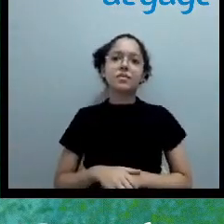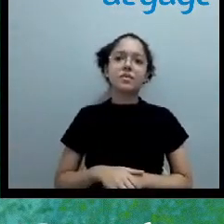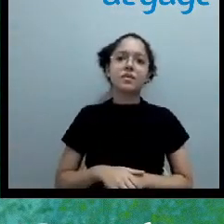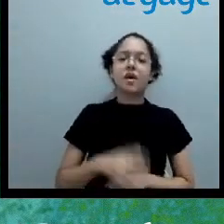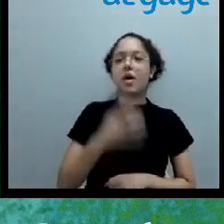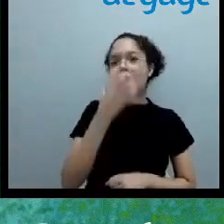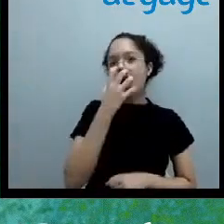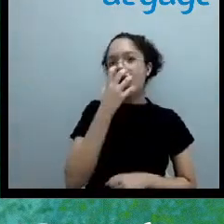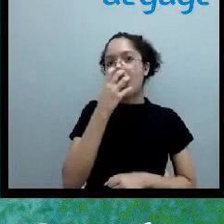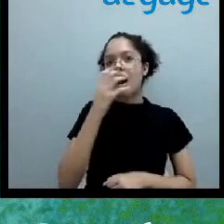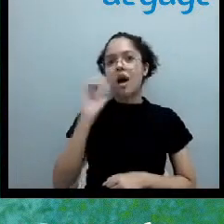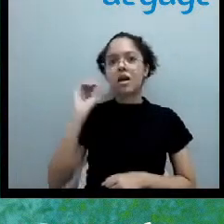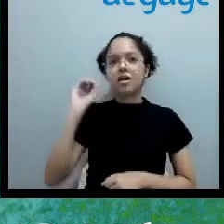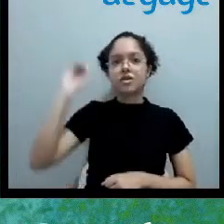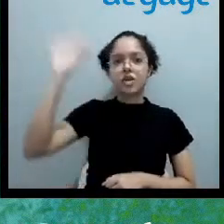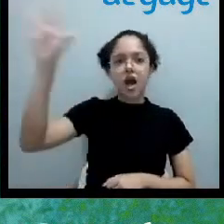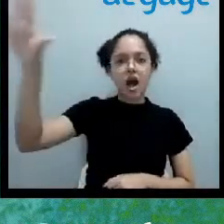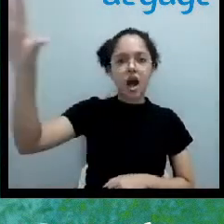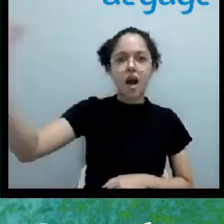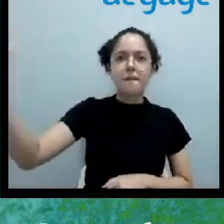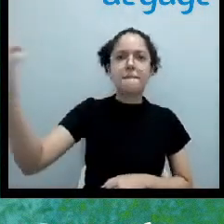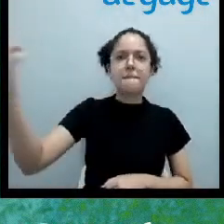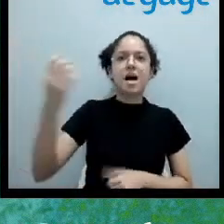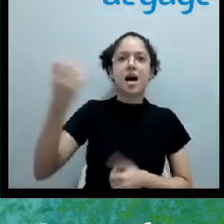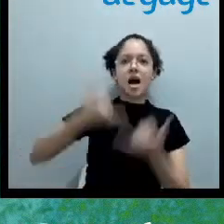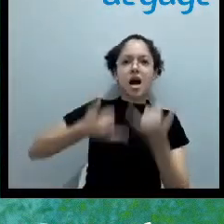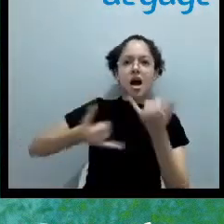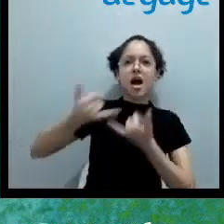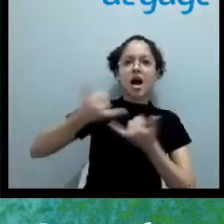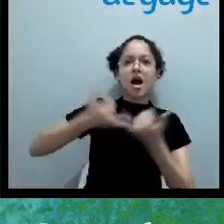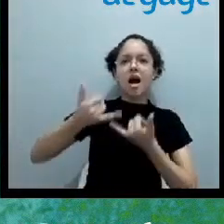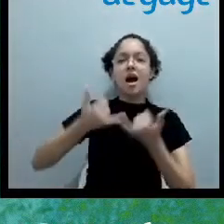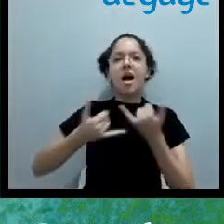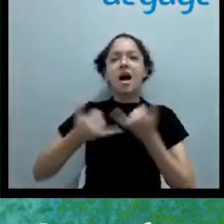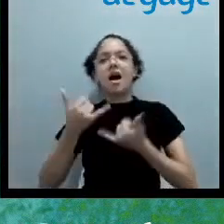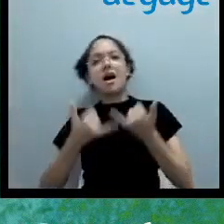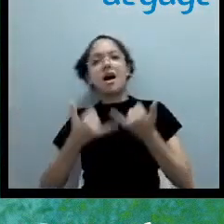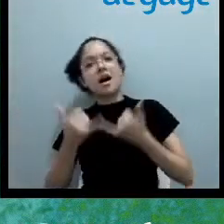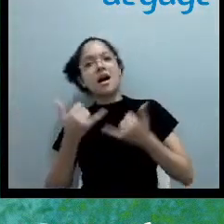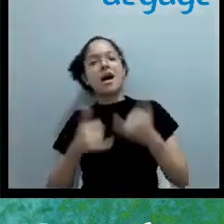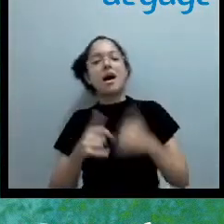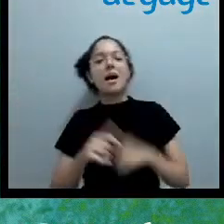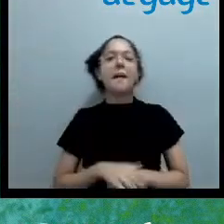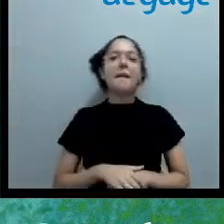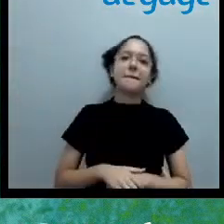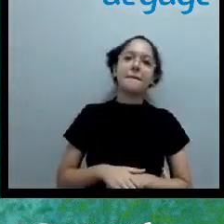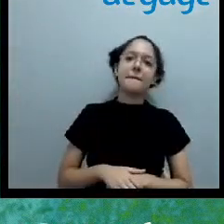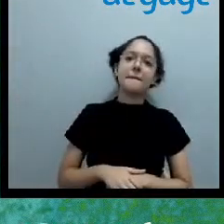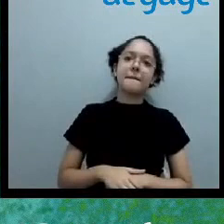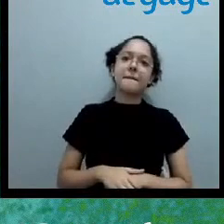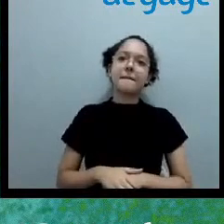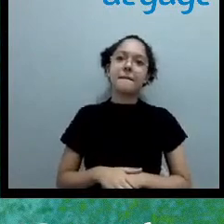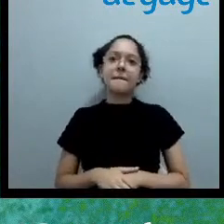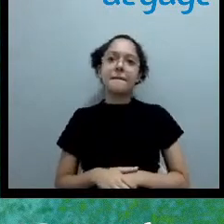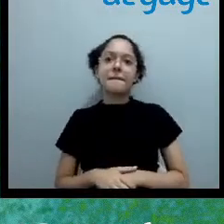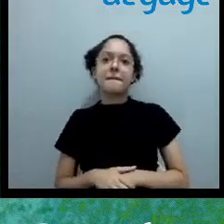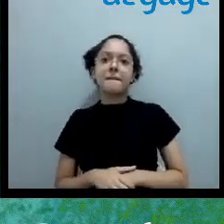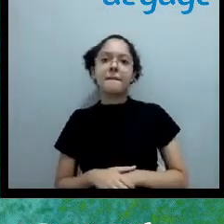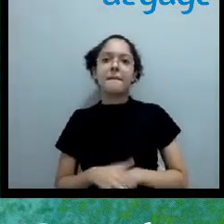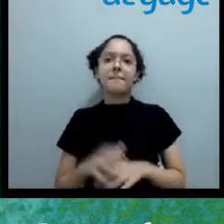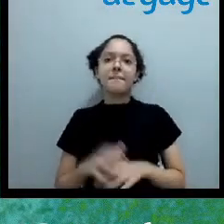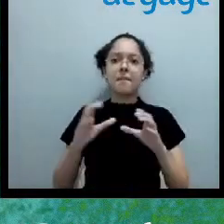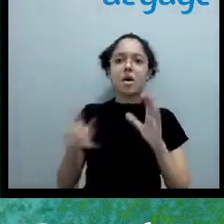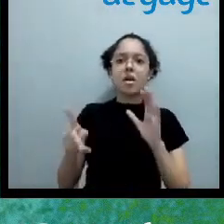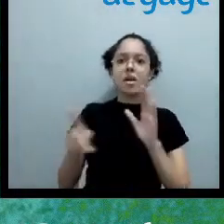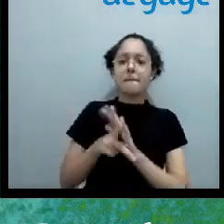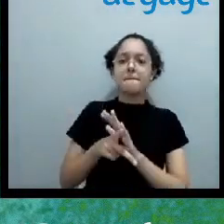longe, ele traz. Jogo a bola do gato, mas ele não corre atrás. Pego a bola da criança, escondo